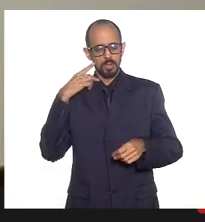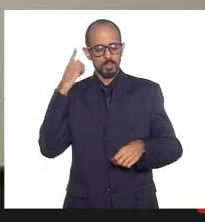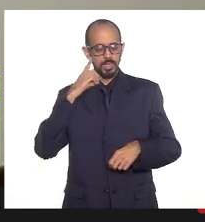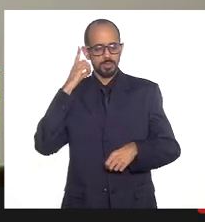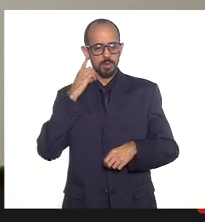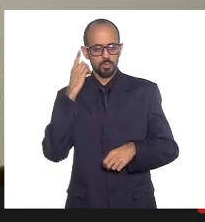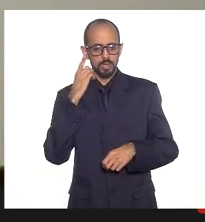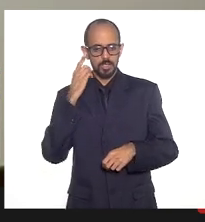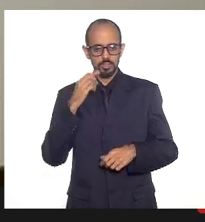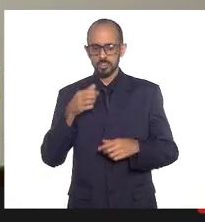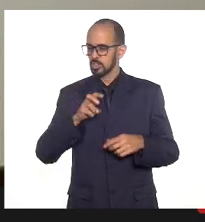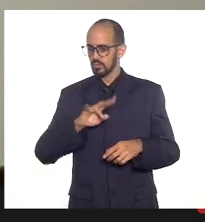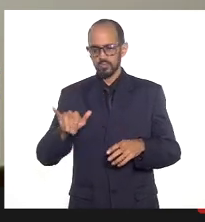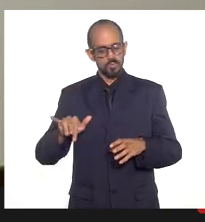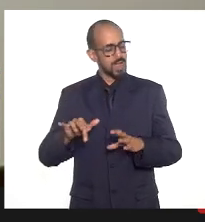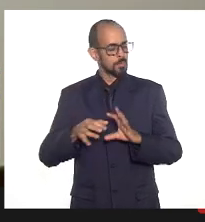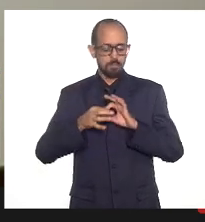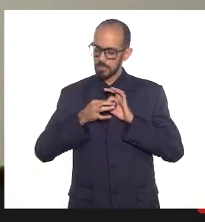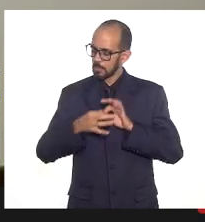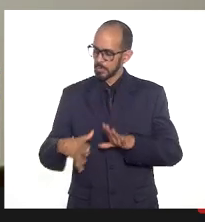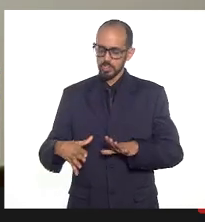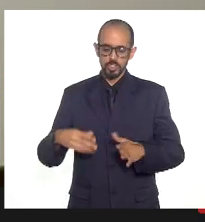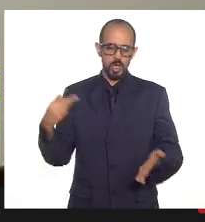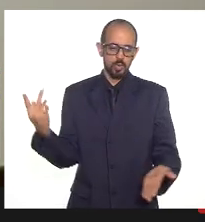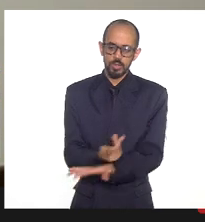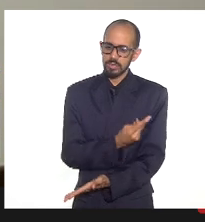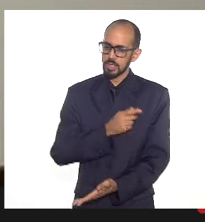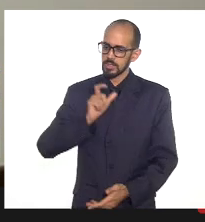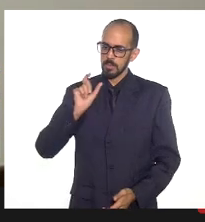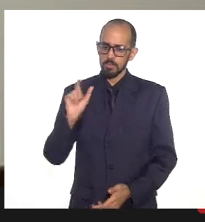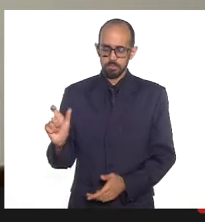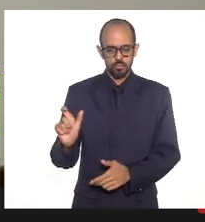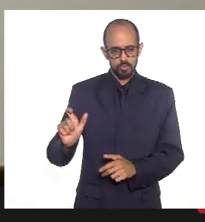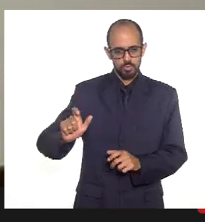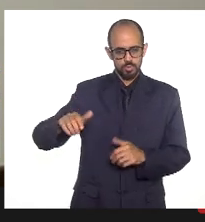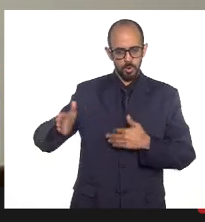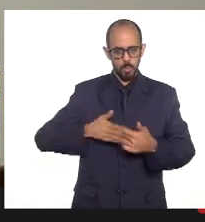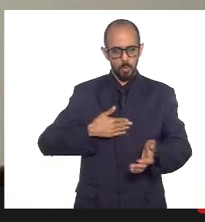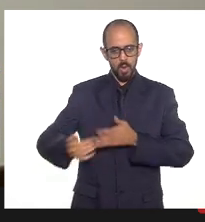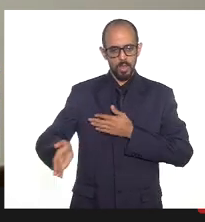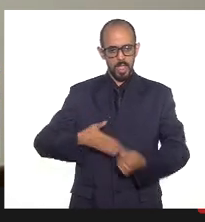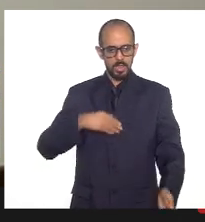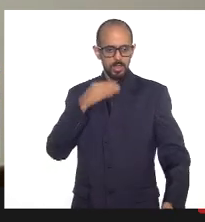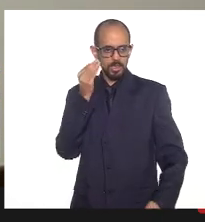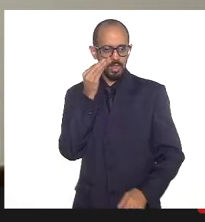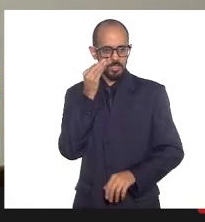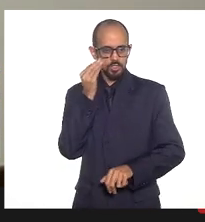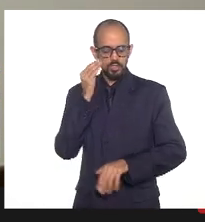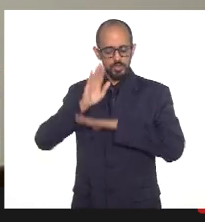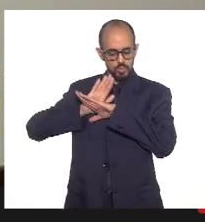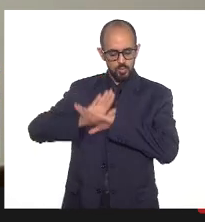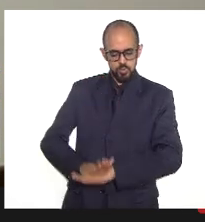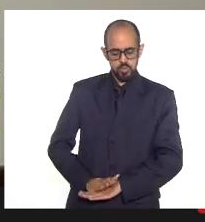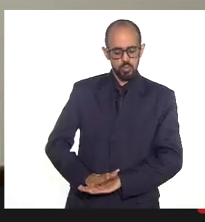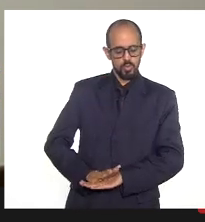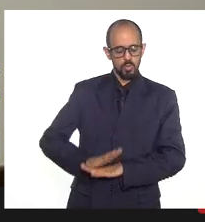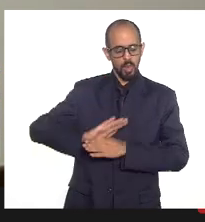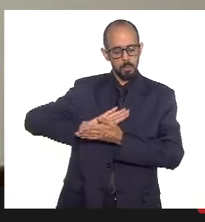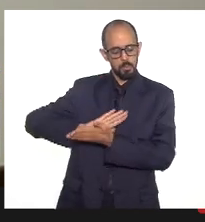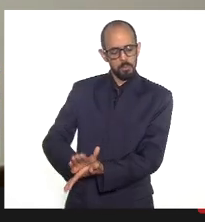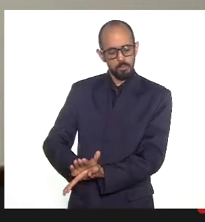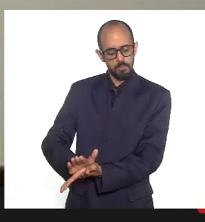em silêncio, que haja ataques, agressões, ofensas, enfim, tentativa de conter, de censurar, de cercear